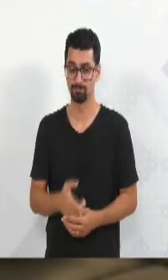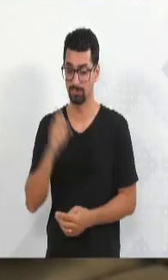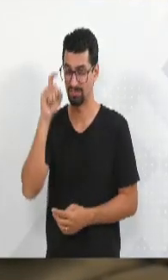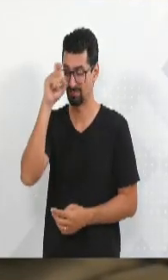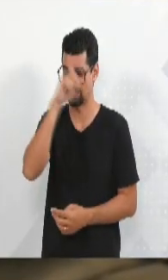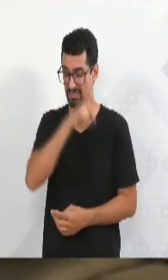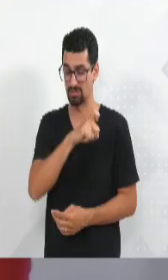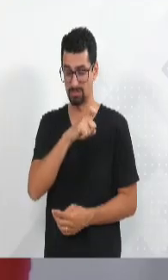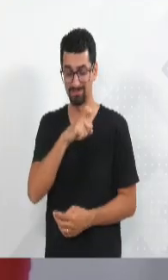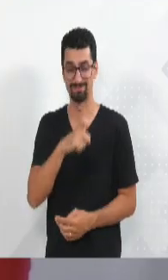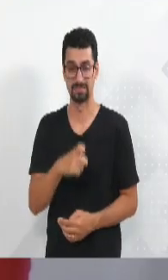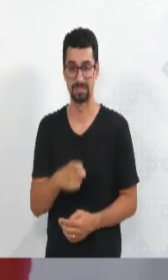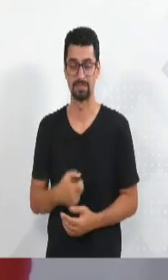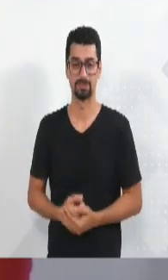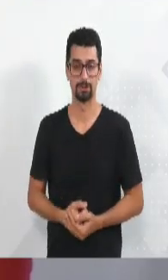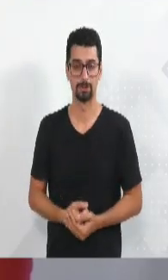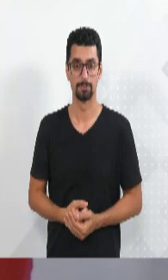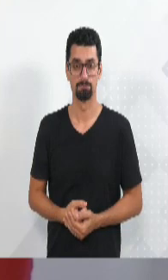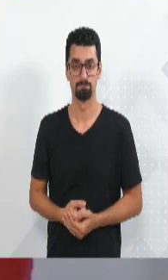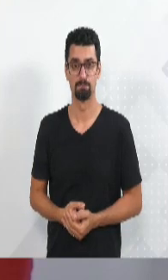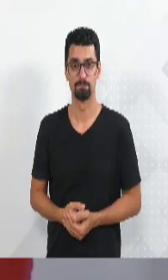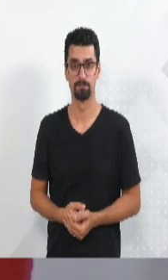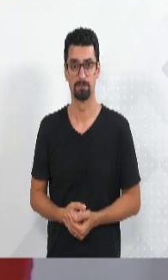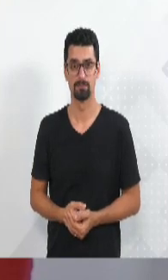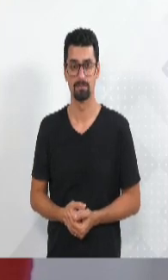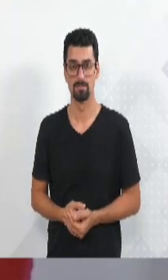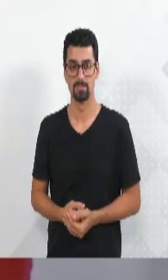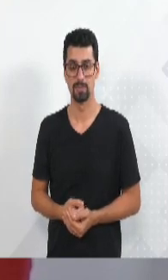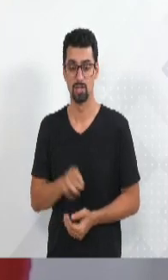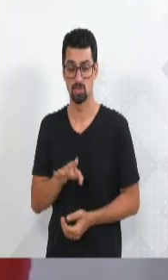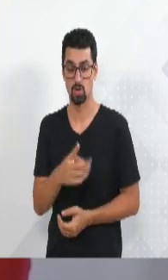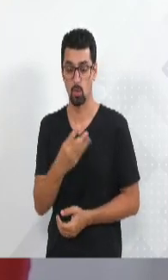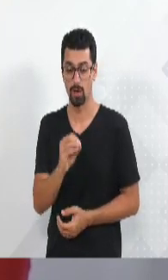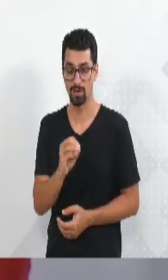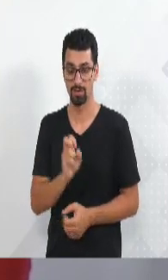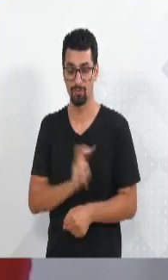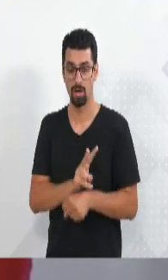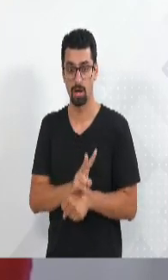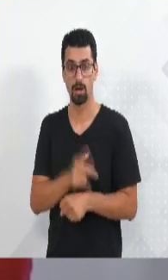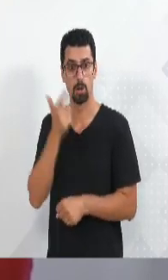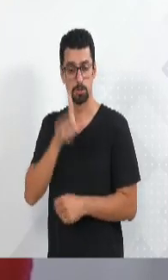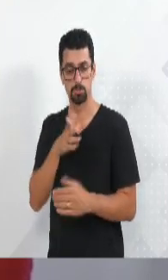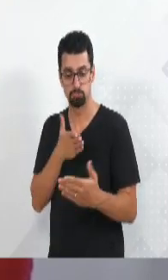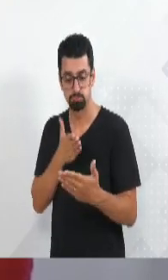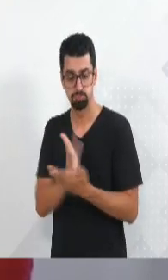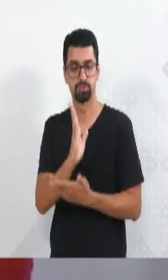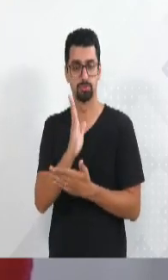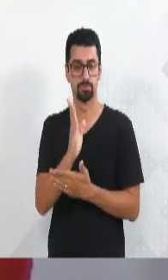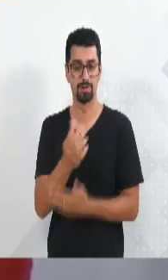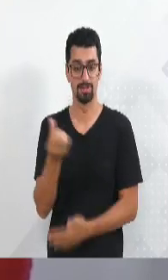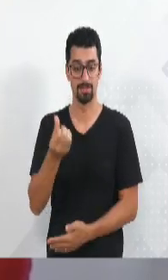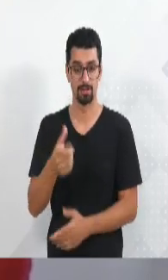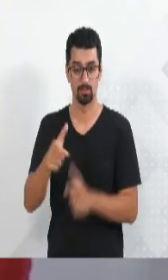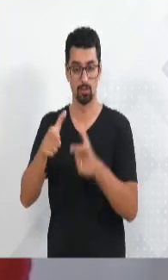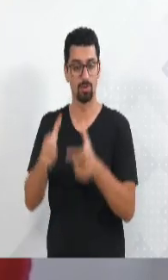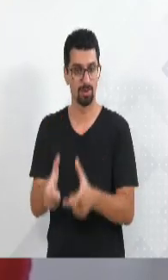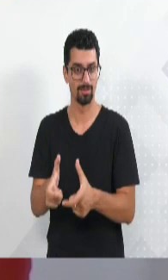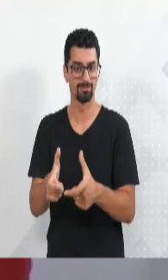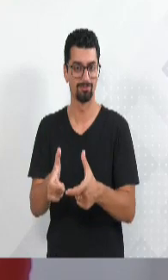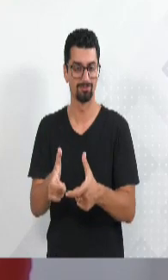Todos nós sabemos disso com apenas 40 vagas onde ele teve êxito foi aprovado ficando em sexto lugar